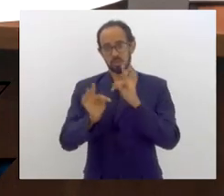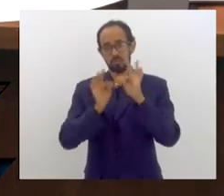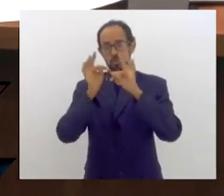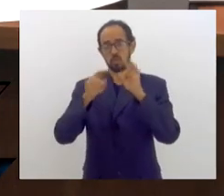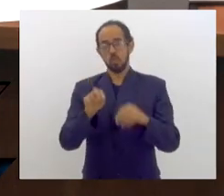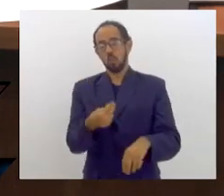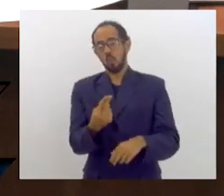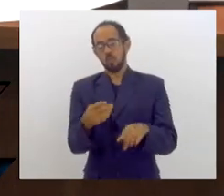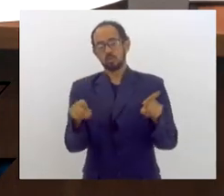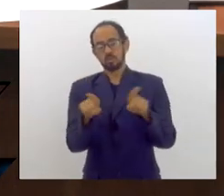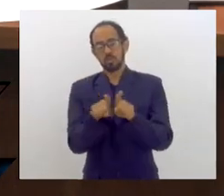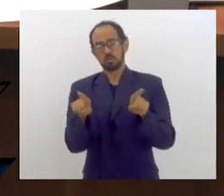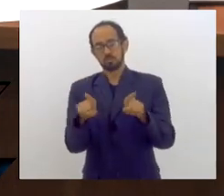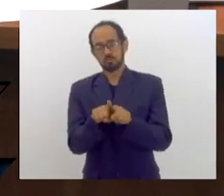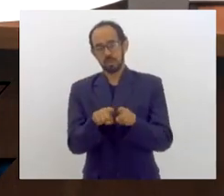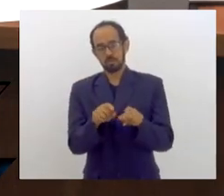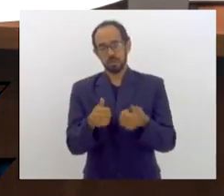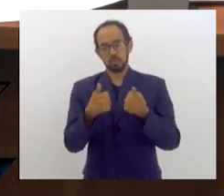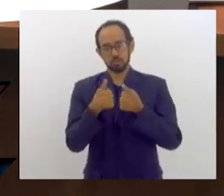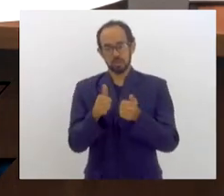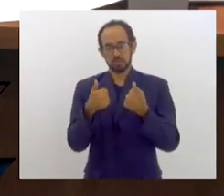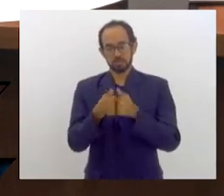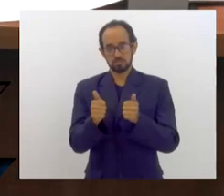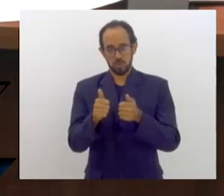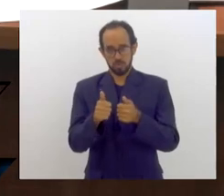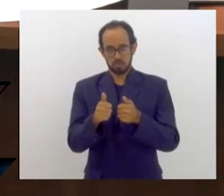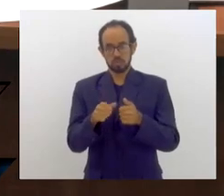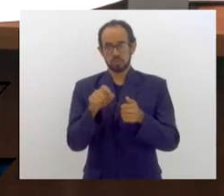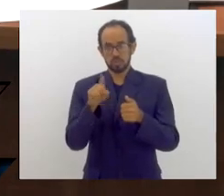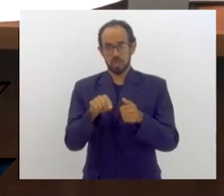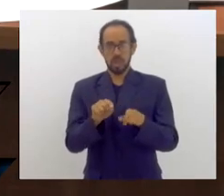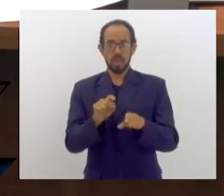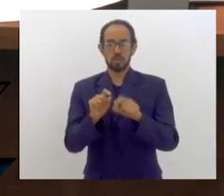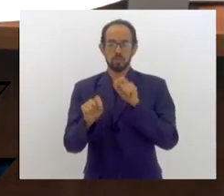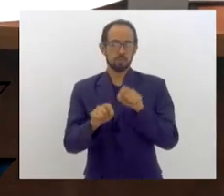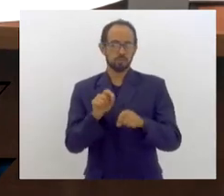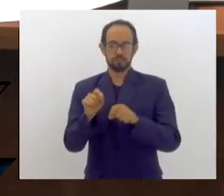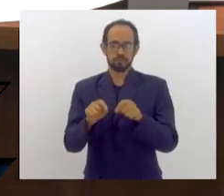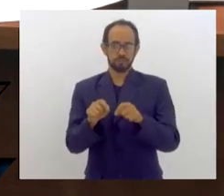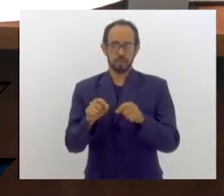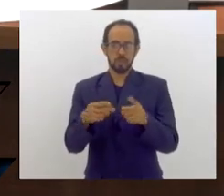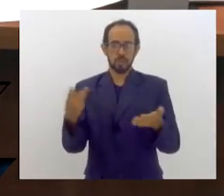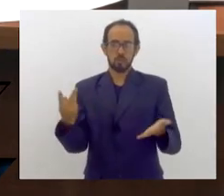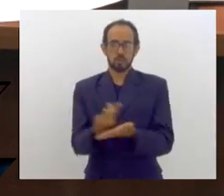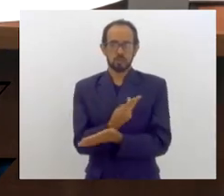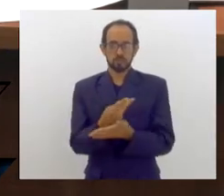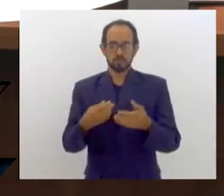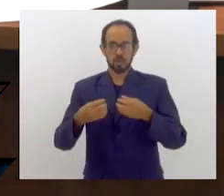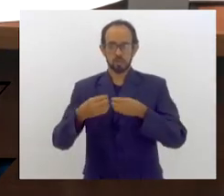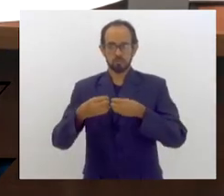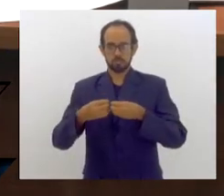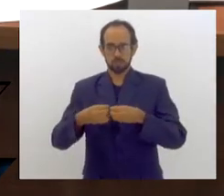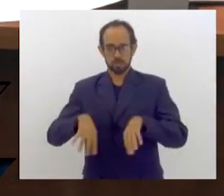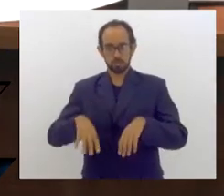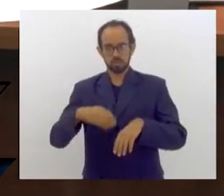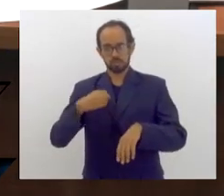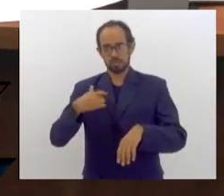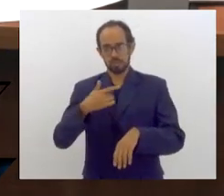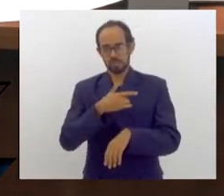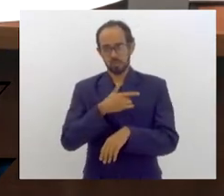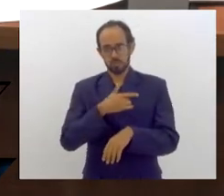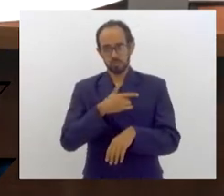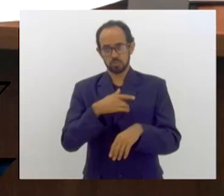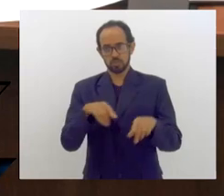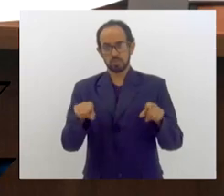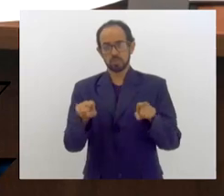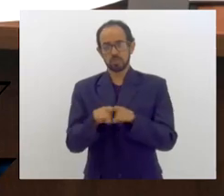ou que seja pela questão do transporte, que pode ocasionar dano mais amplo à saúde do paciente, cabe